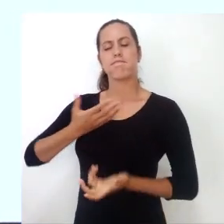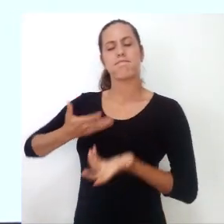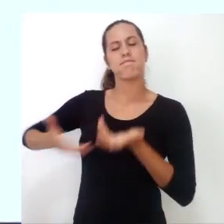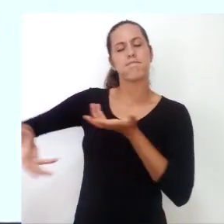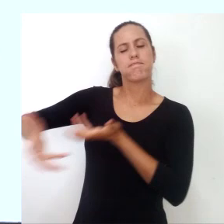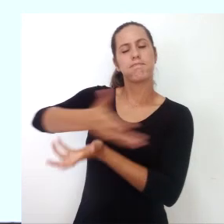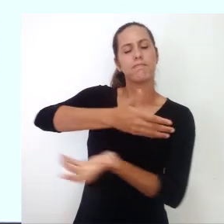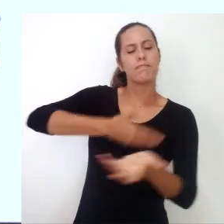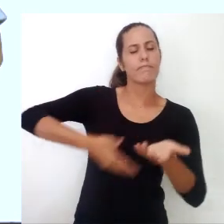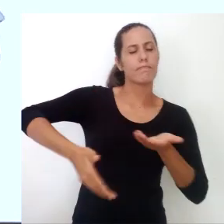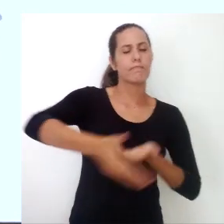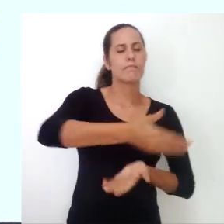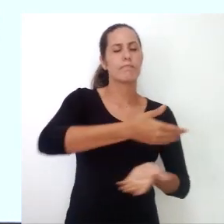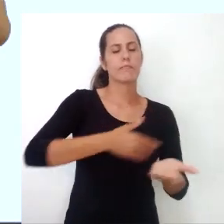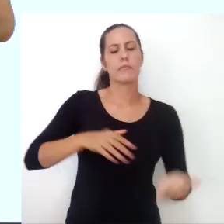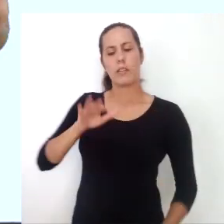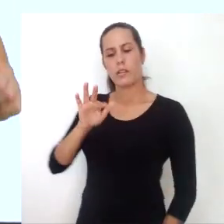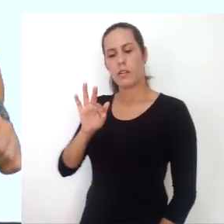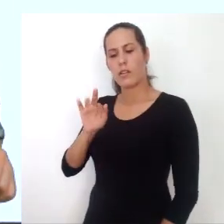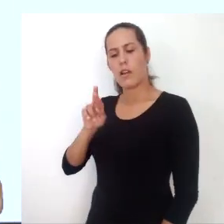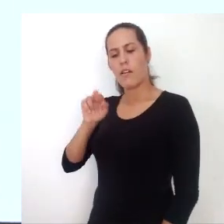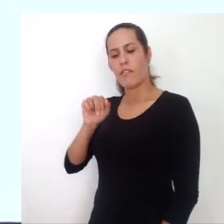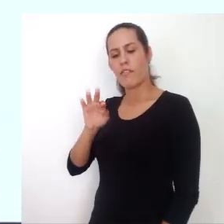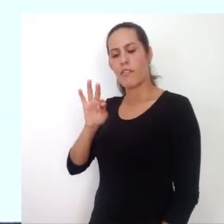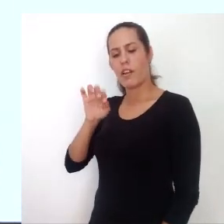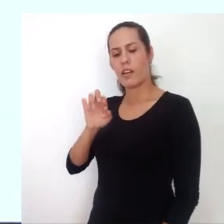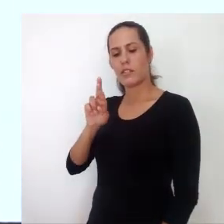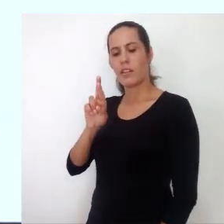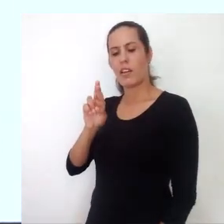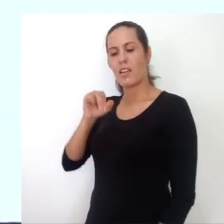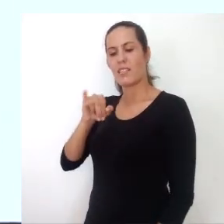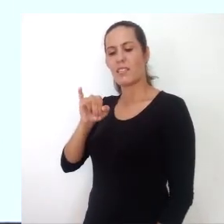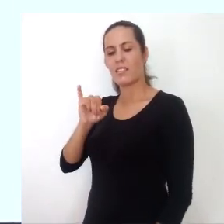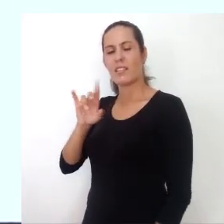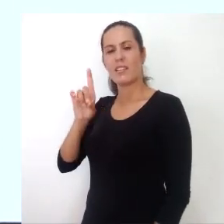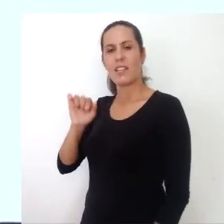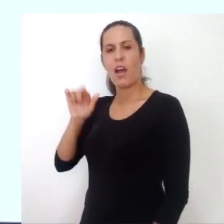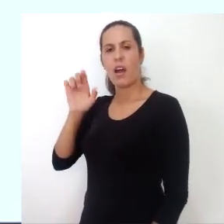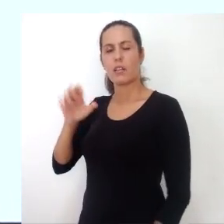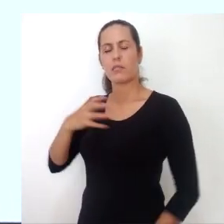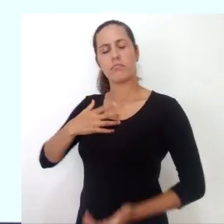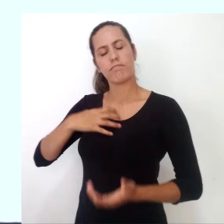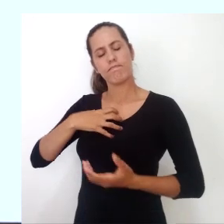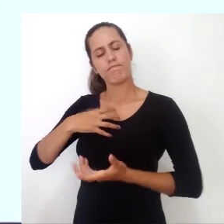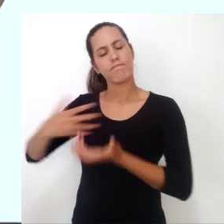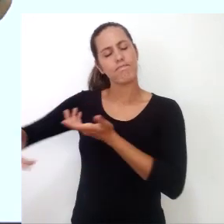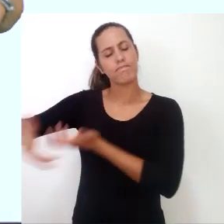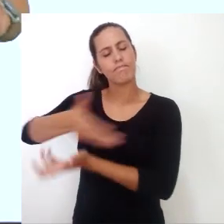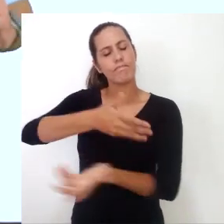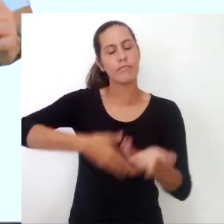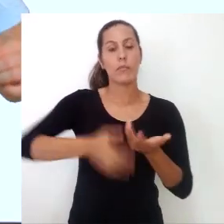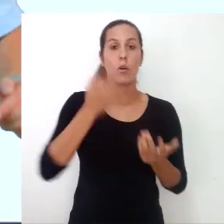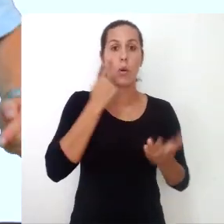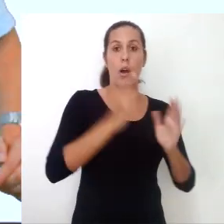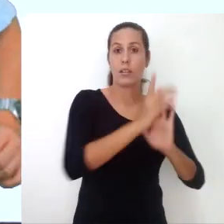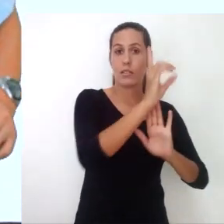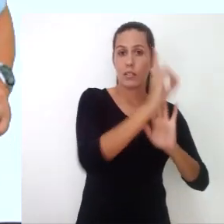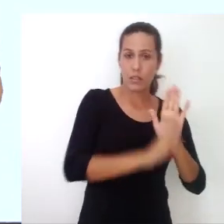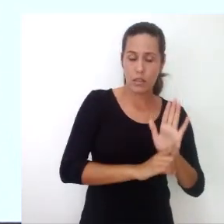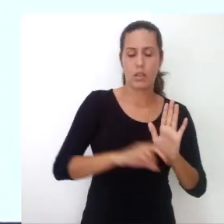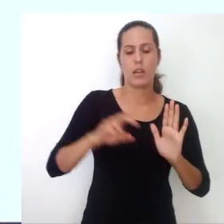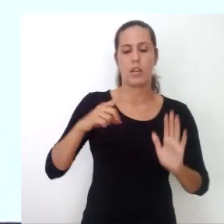vez a ideia, a palavra nascer livre, nascer com direito a ter direito,